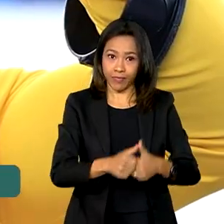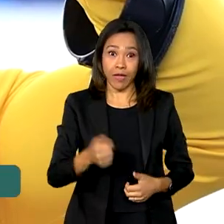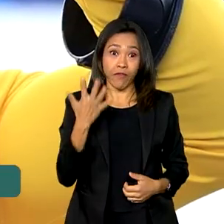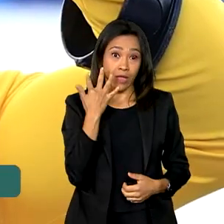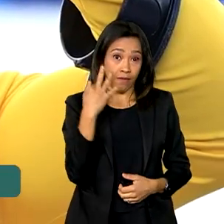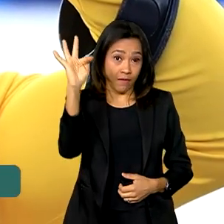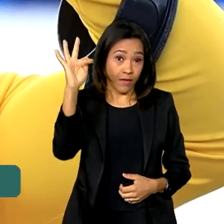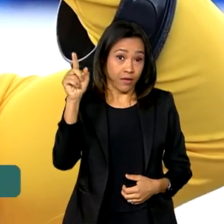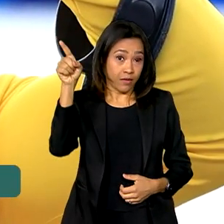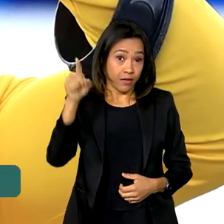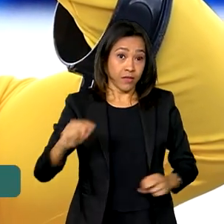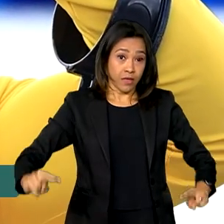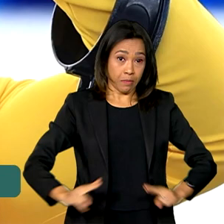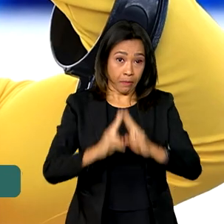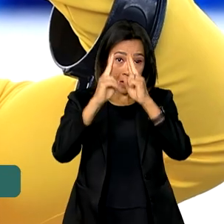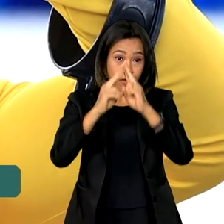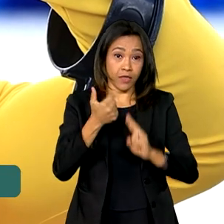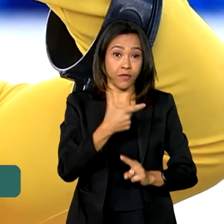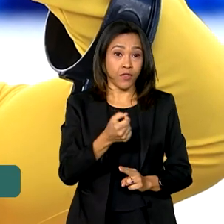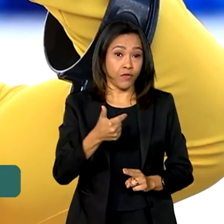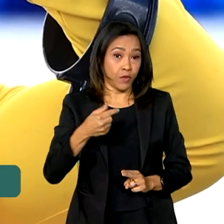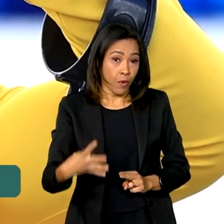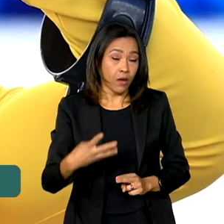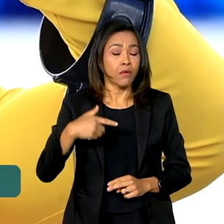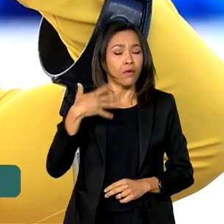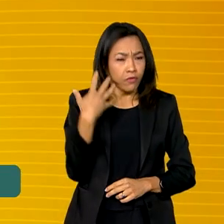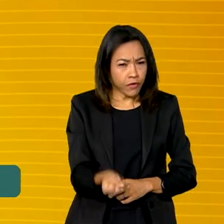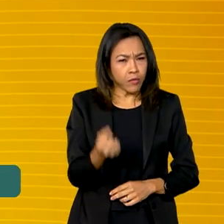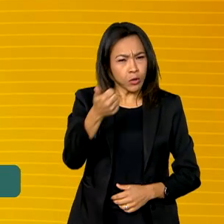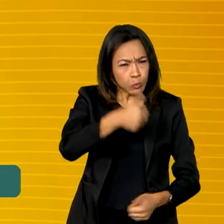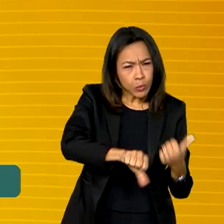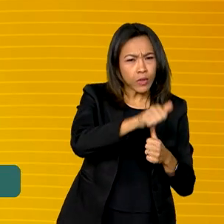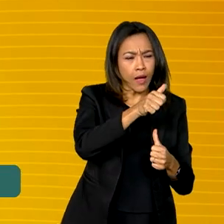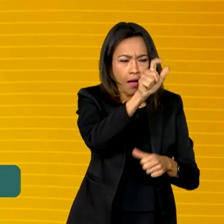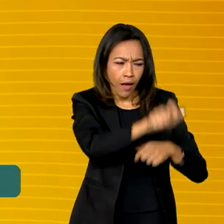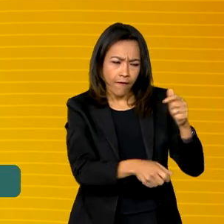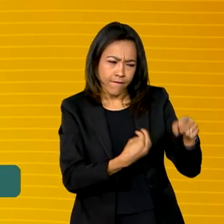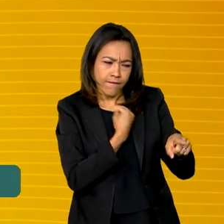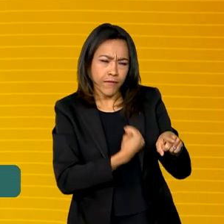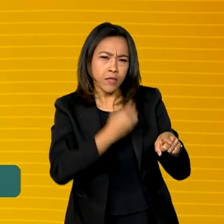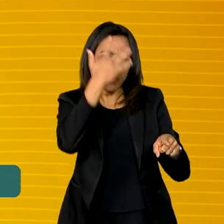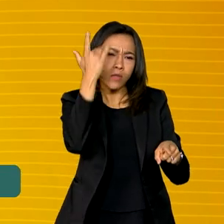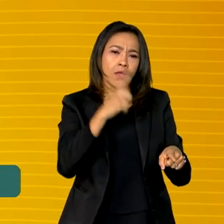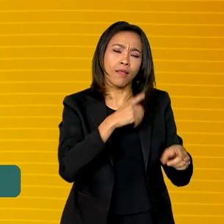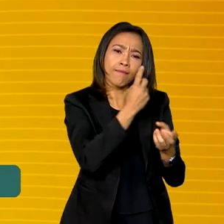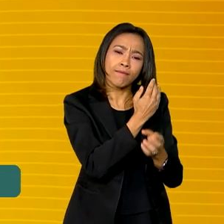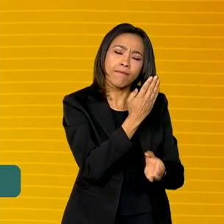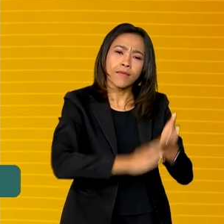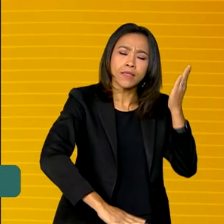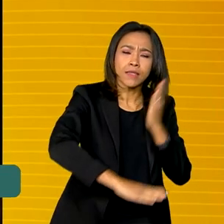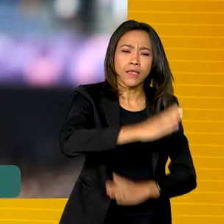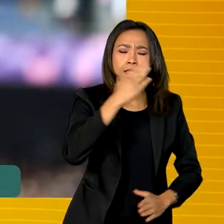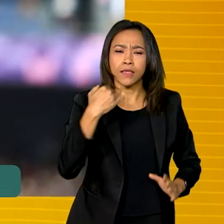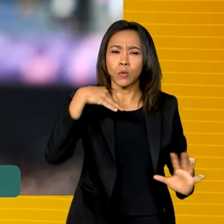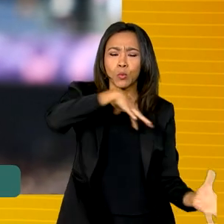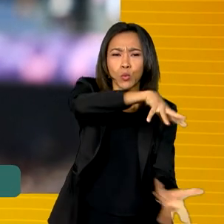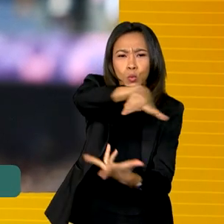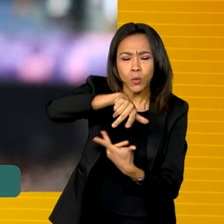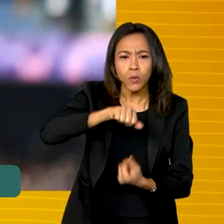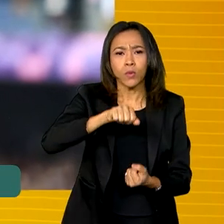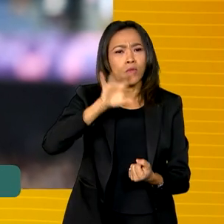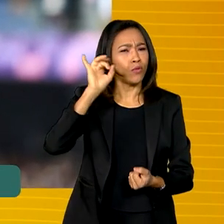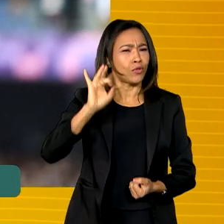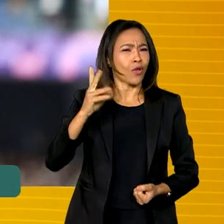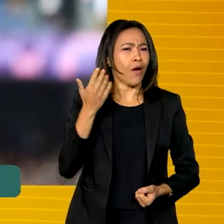2024. Certamente nós vamos mudar muitas vidas de pessoas com deficiência ao redor do mundo, não só